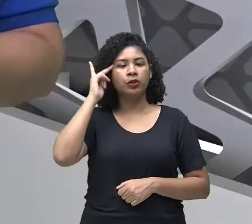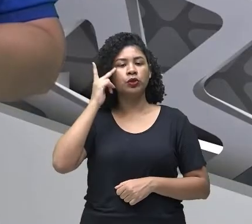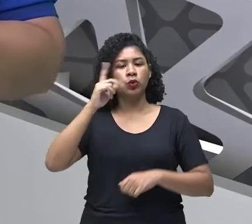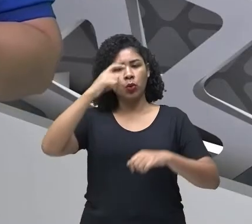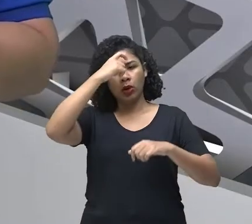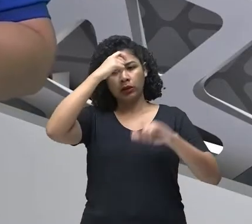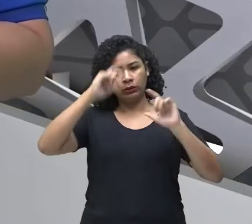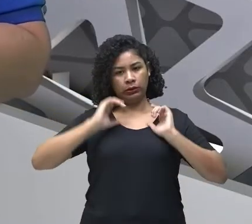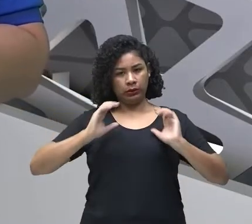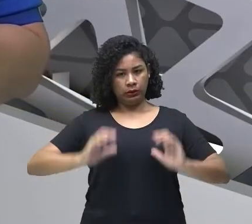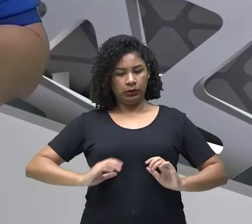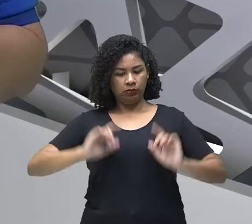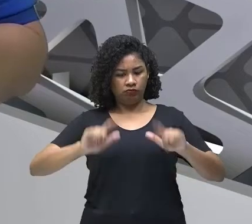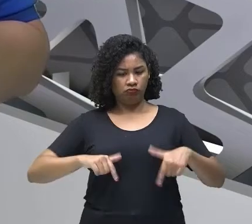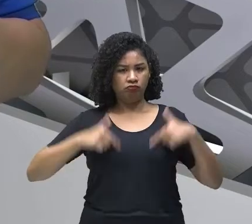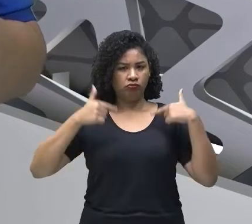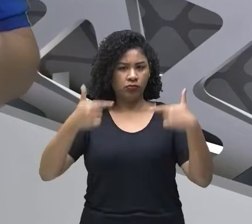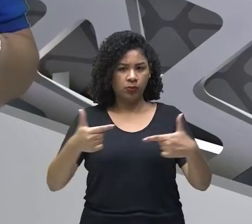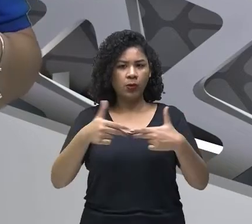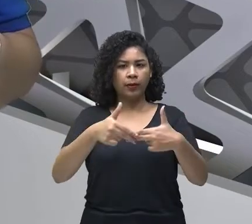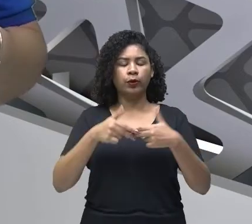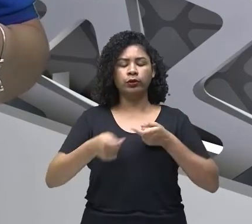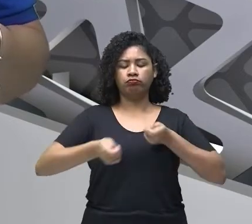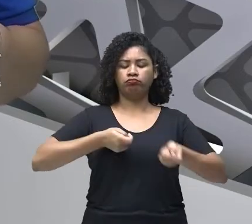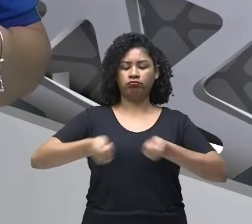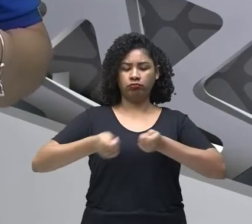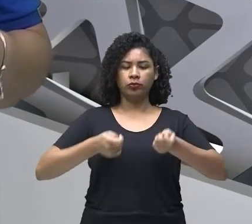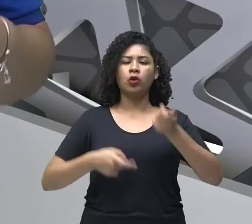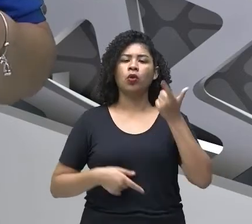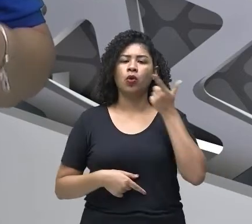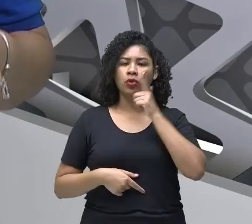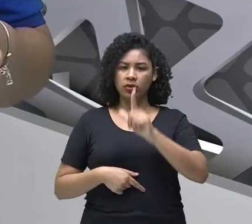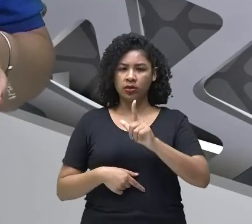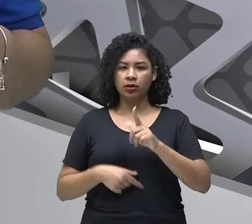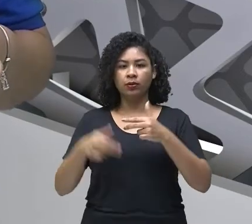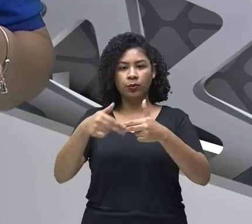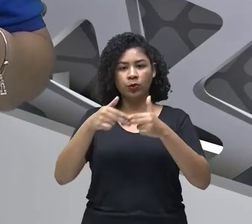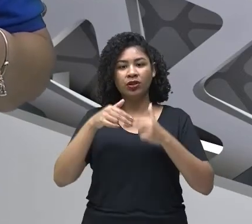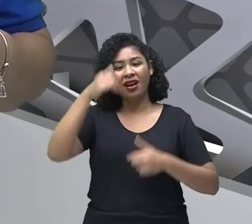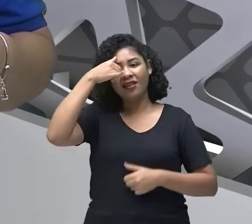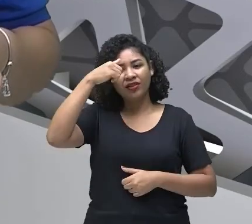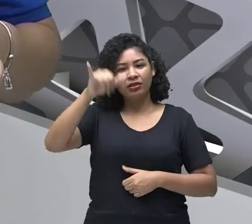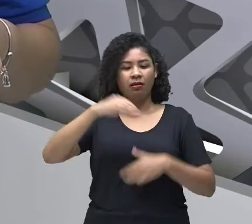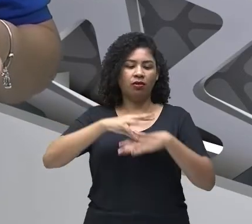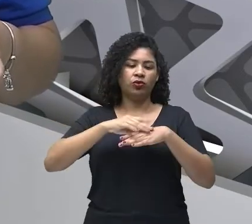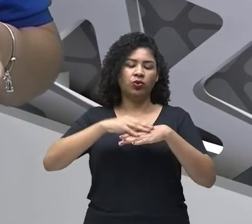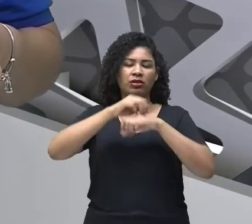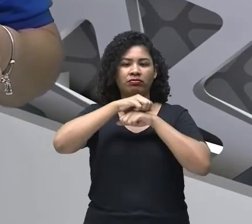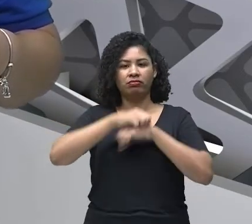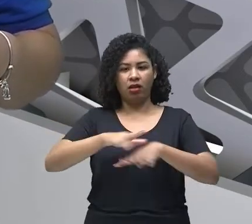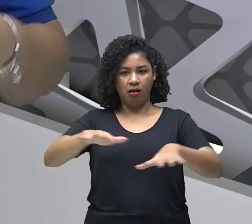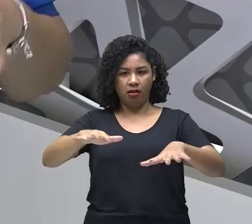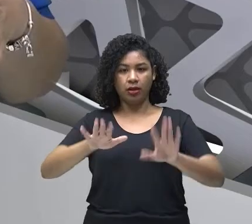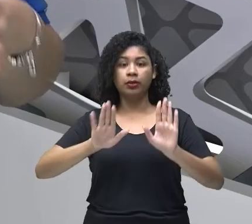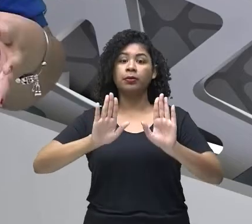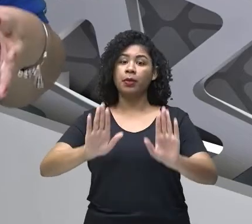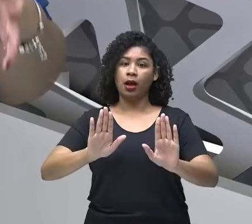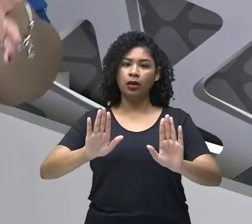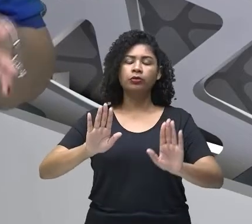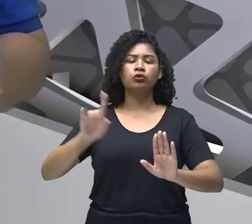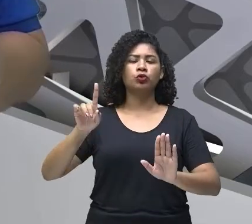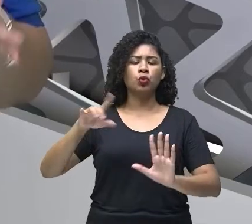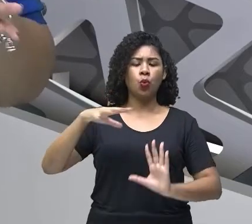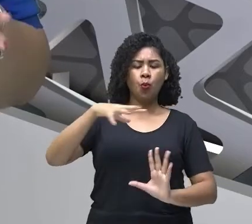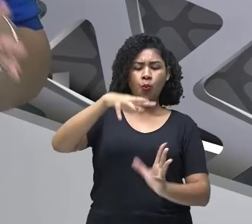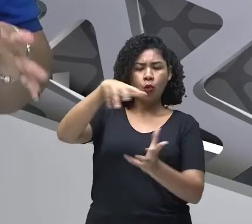tiveram, conseguiram ter um certo controle e evitar maior número de casos, mas todo o